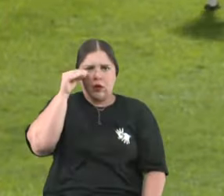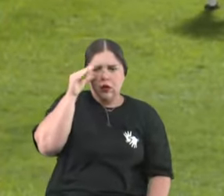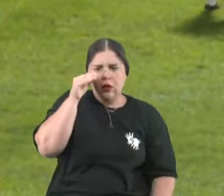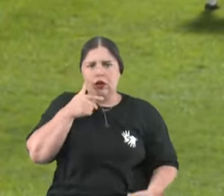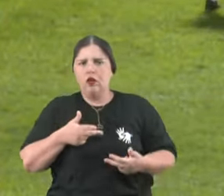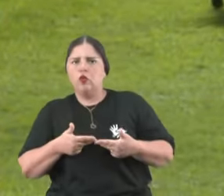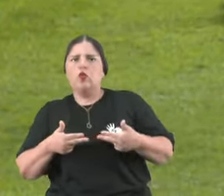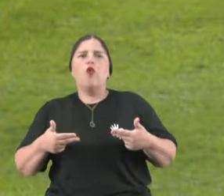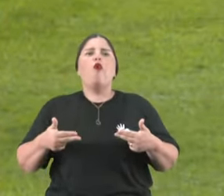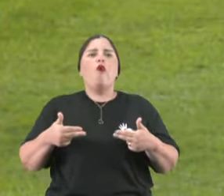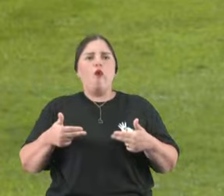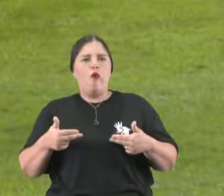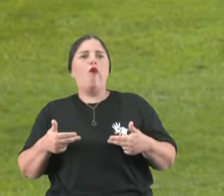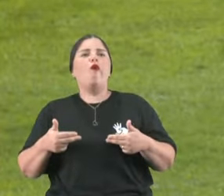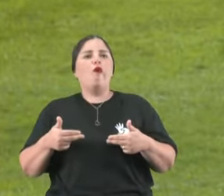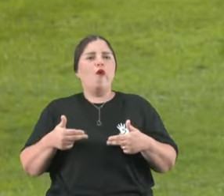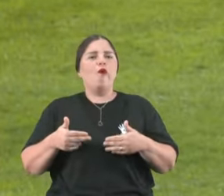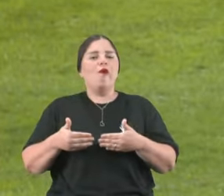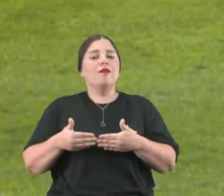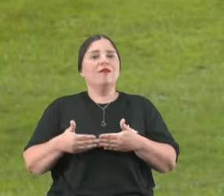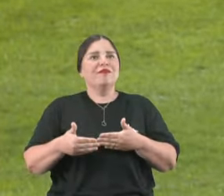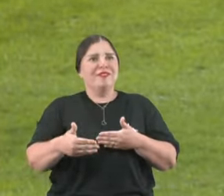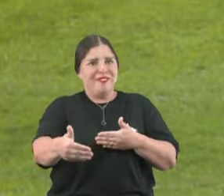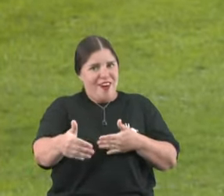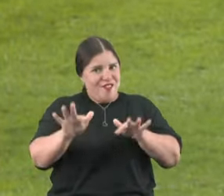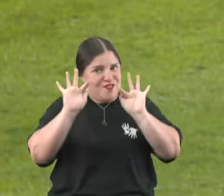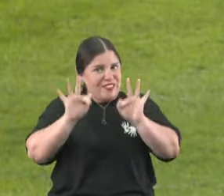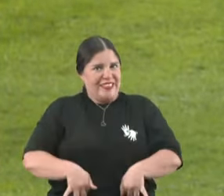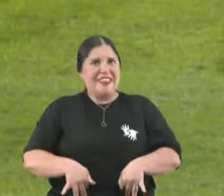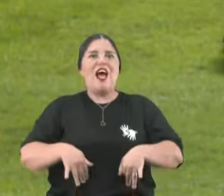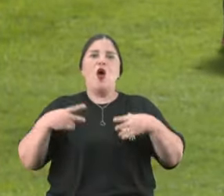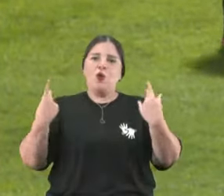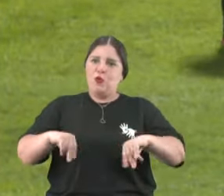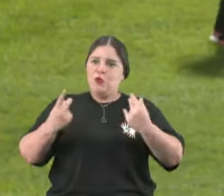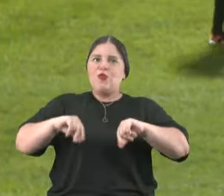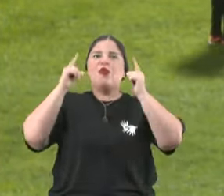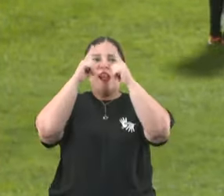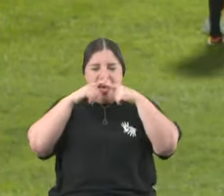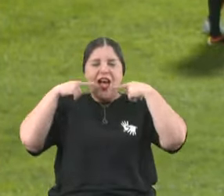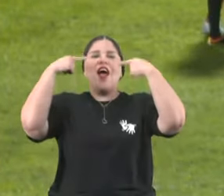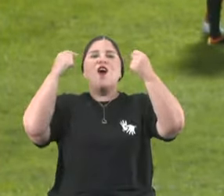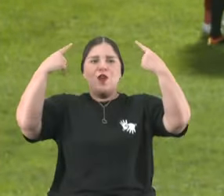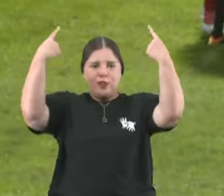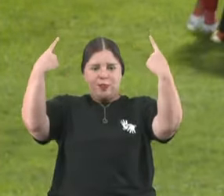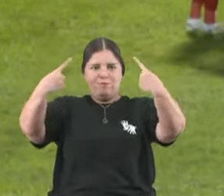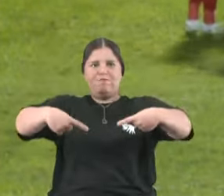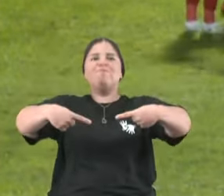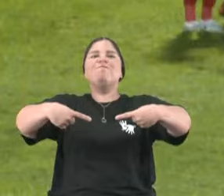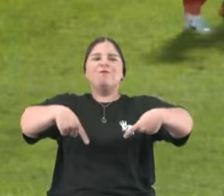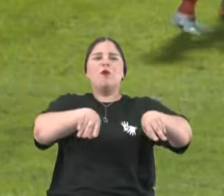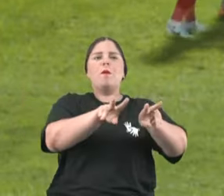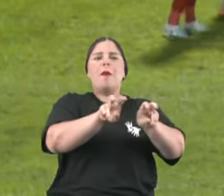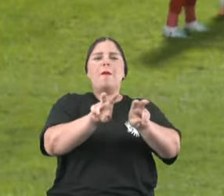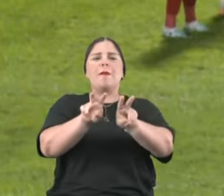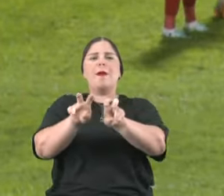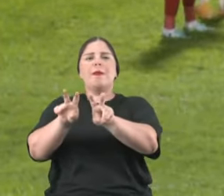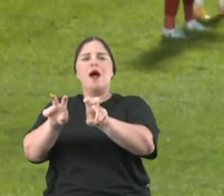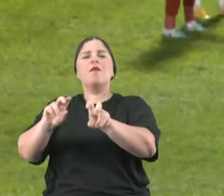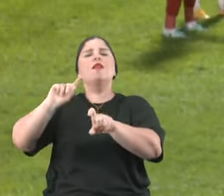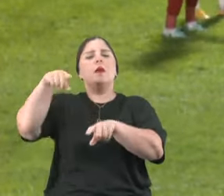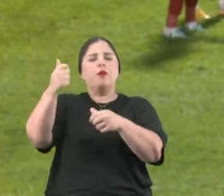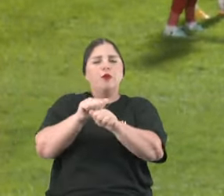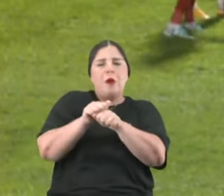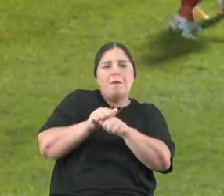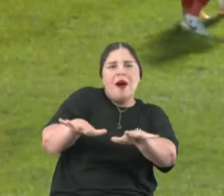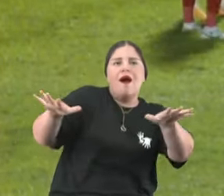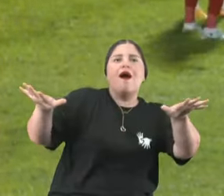estão envolvidos na final, nessa final do Alagoano é Massa 2024, então esses assuntos só vão começar a fluir depois do dia